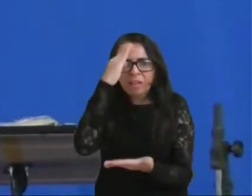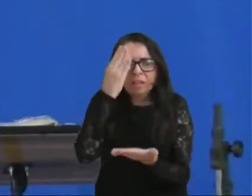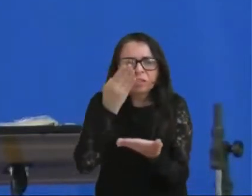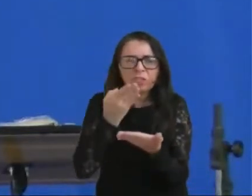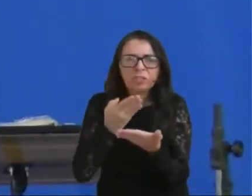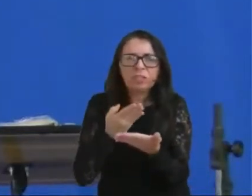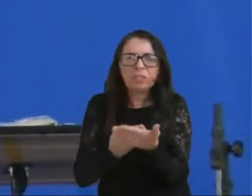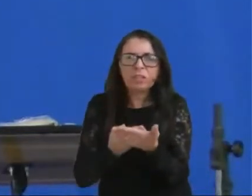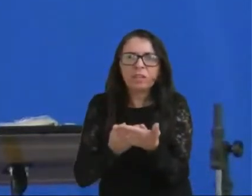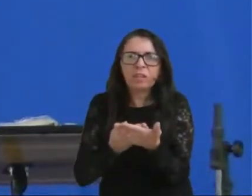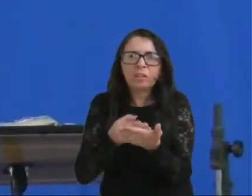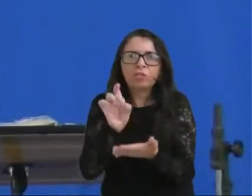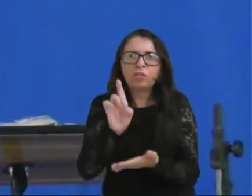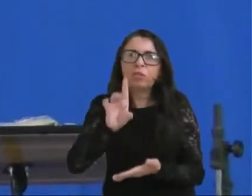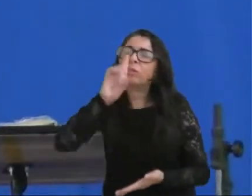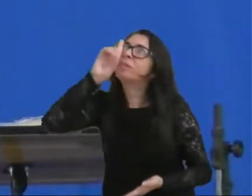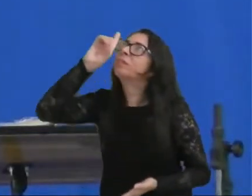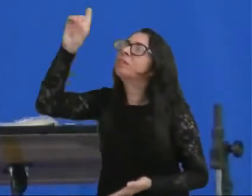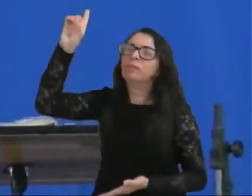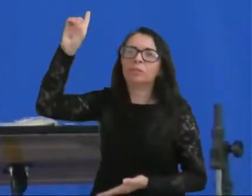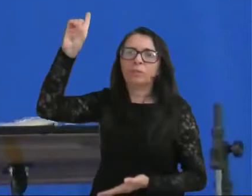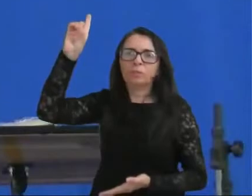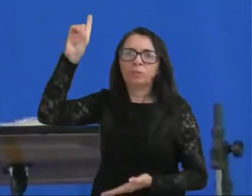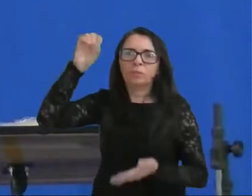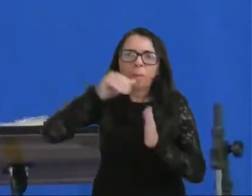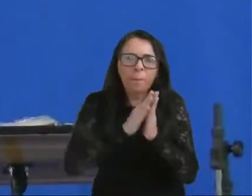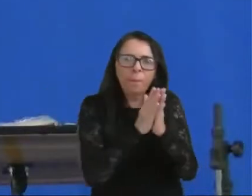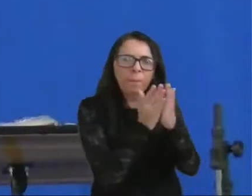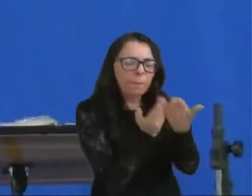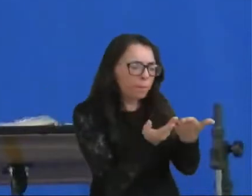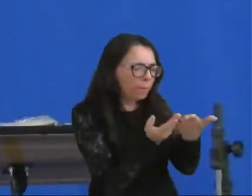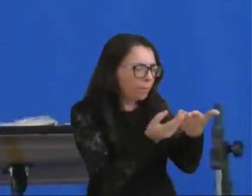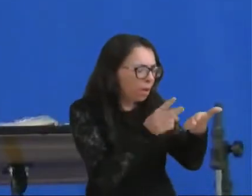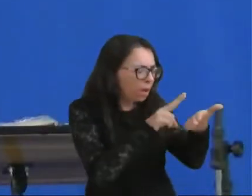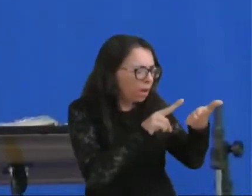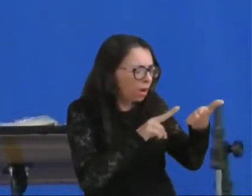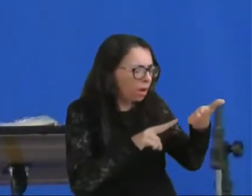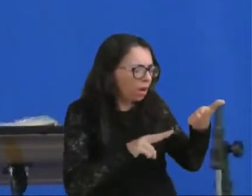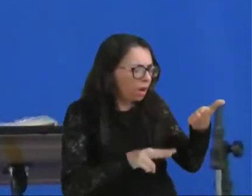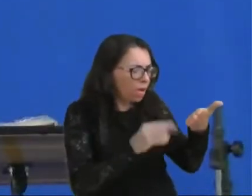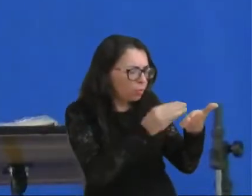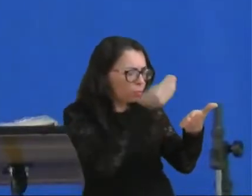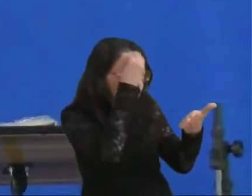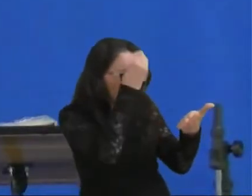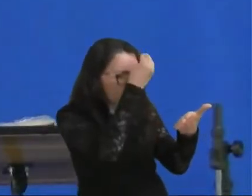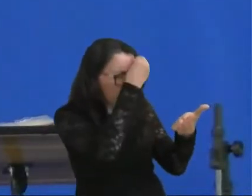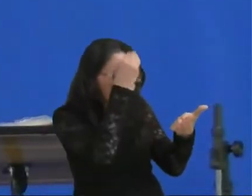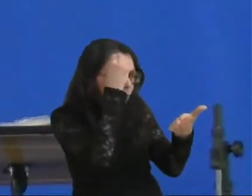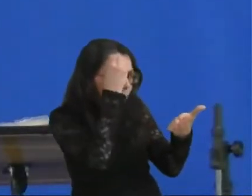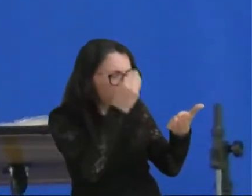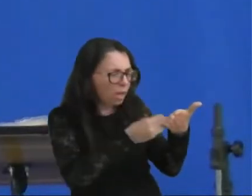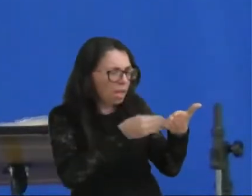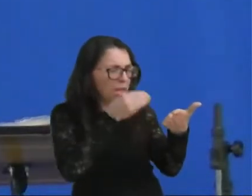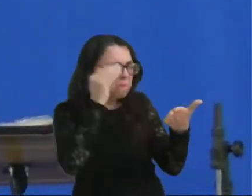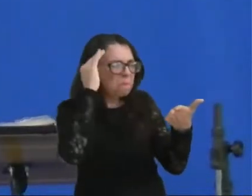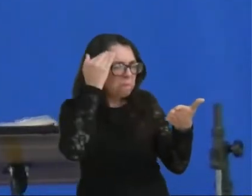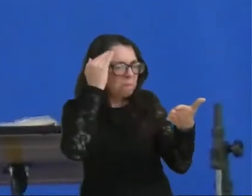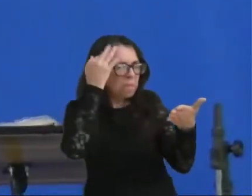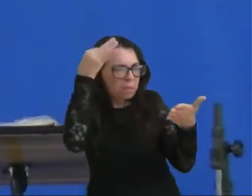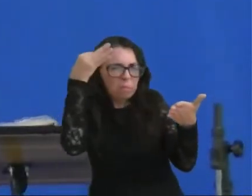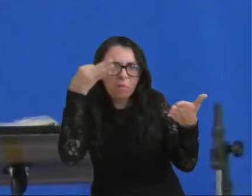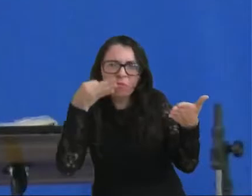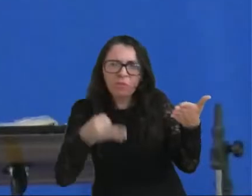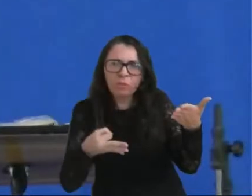do meio de vocês surgirão pessoas que vão distorcer a palavra de Deus. Paulo estava alertando